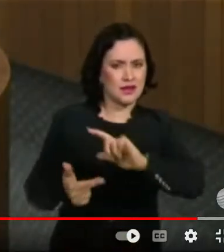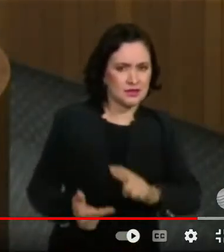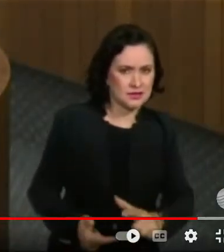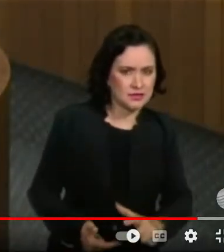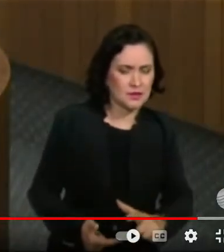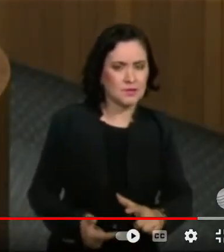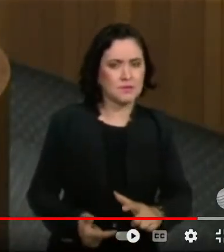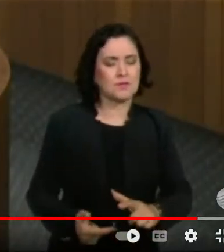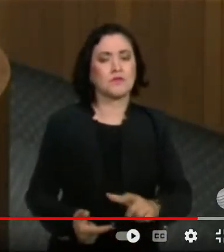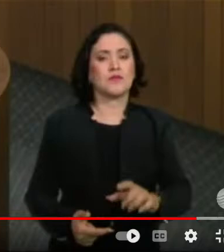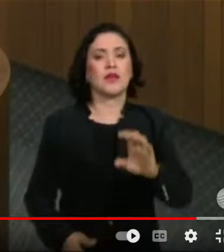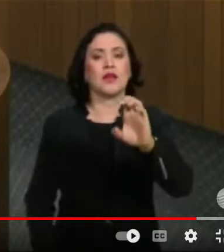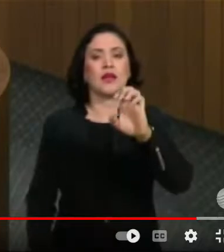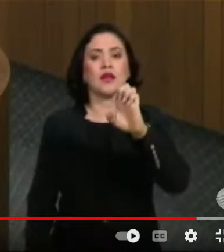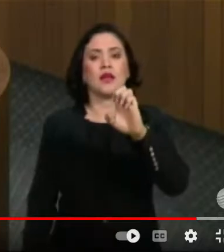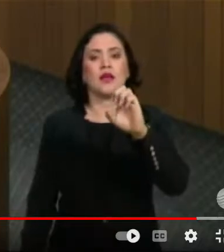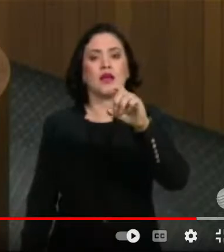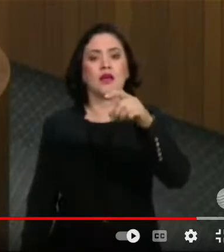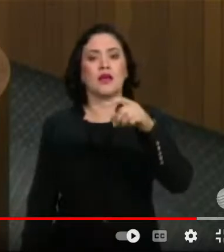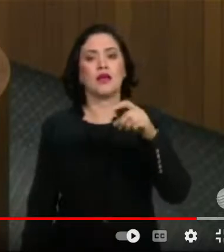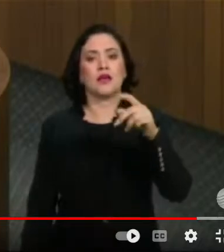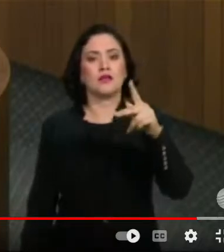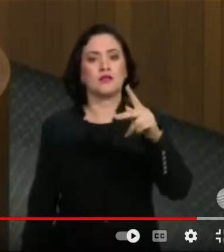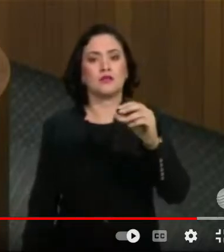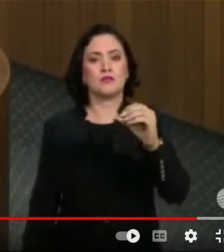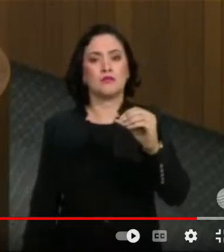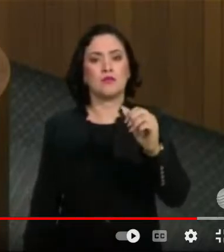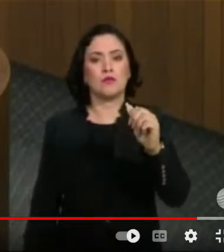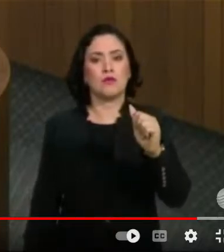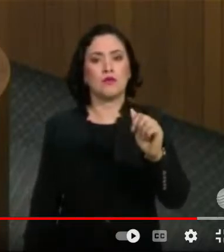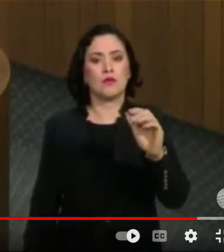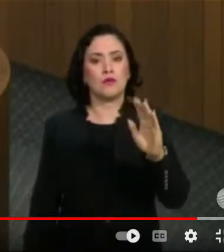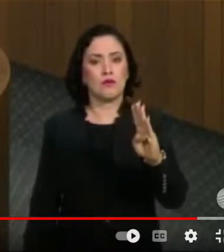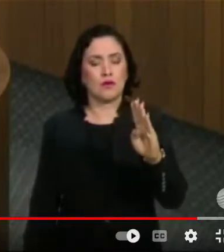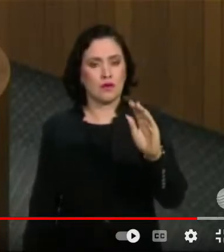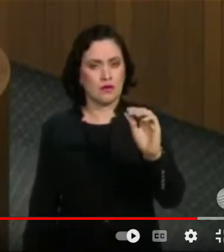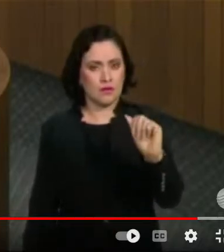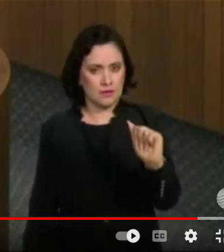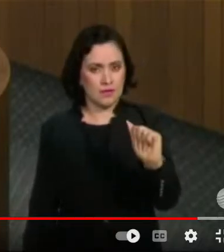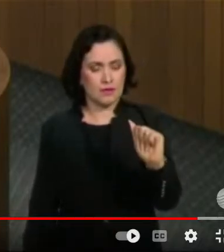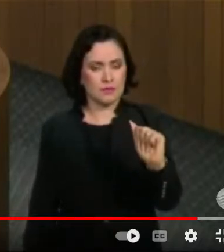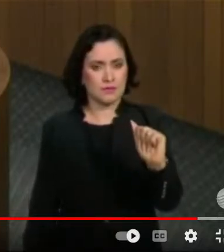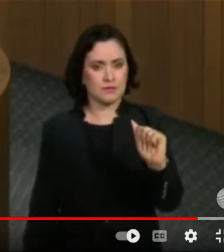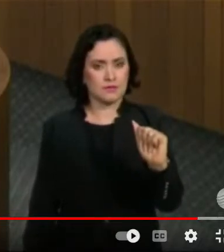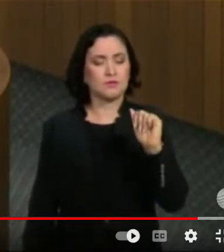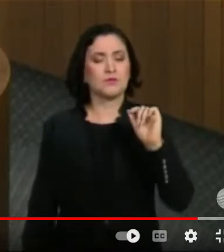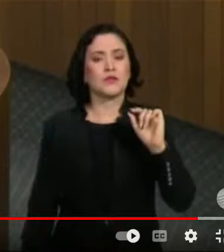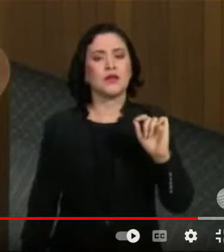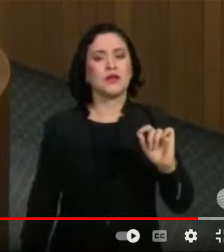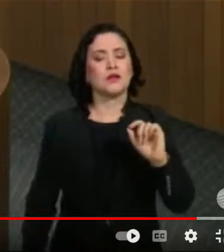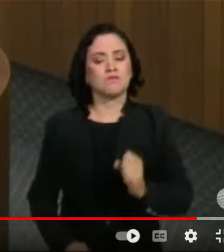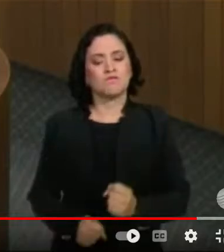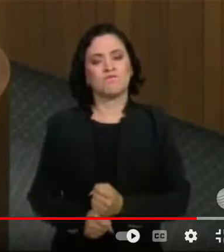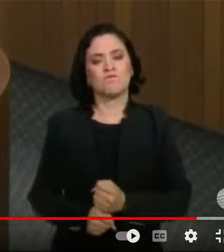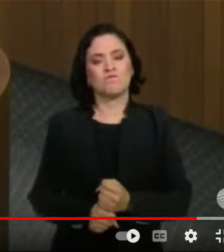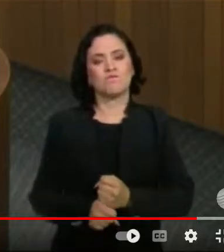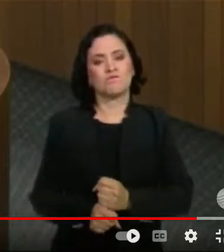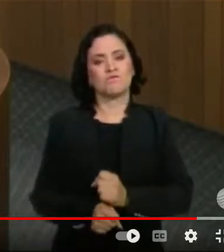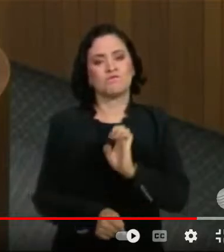a Expoaba, que por muitos anos, né, não aconteceu mais. Existe uma